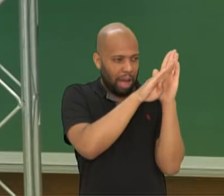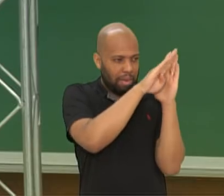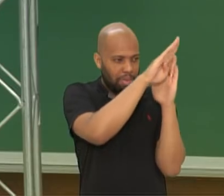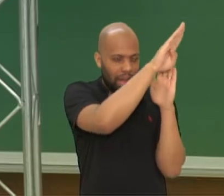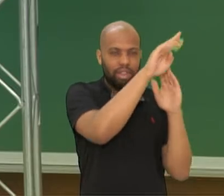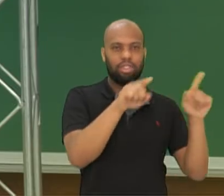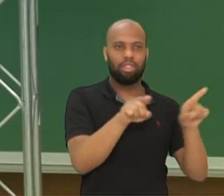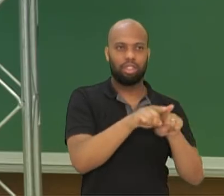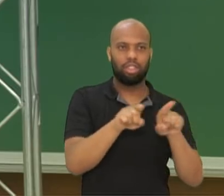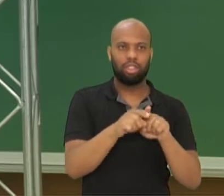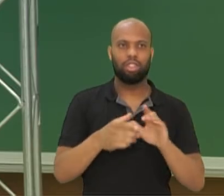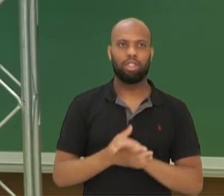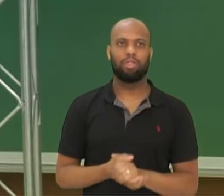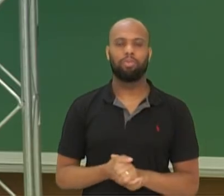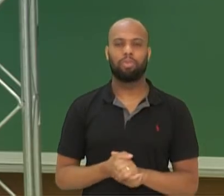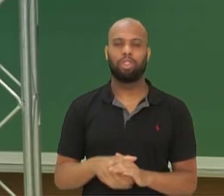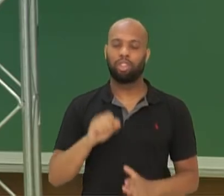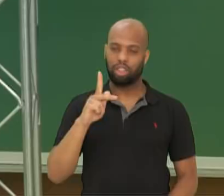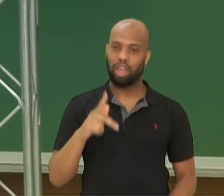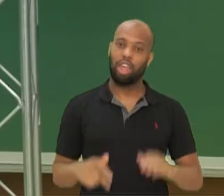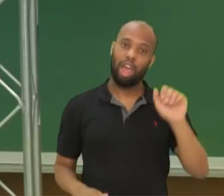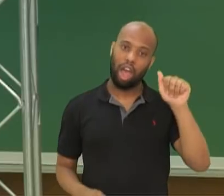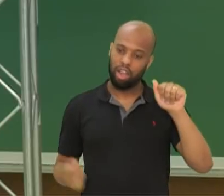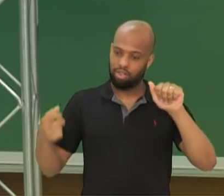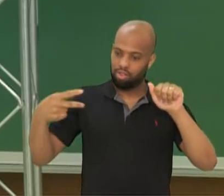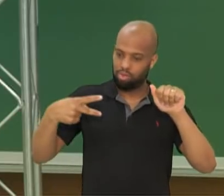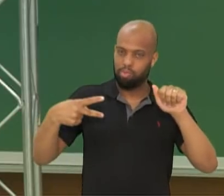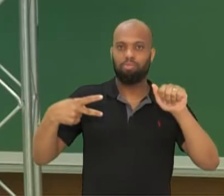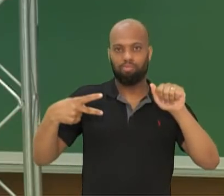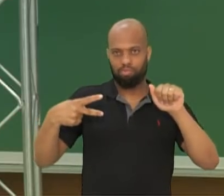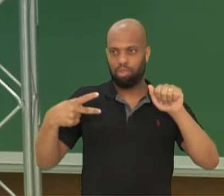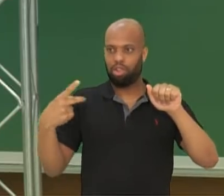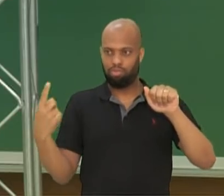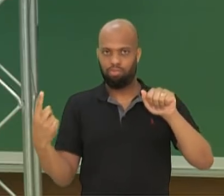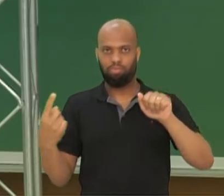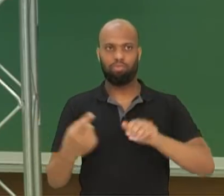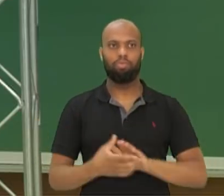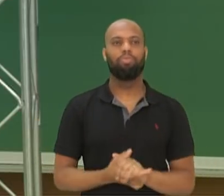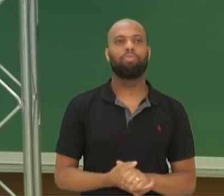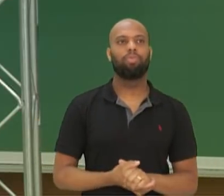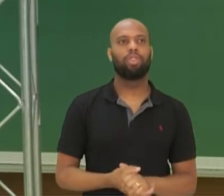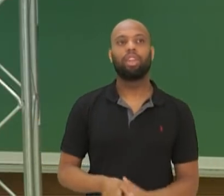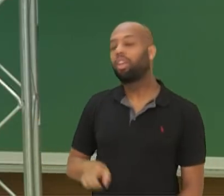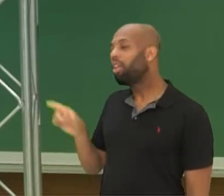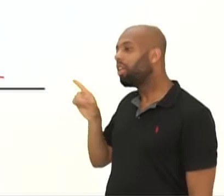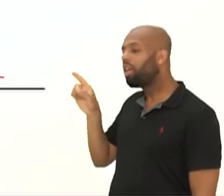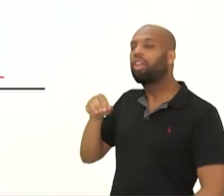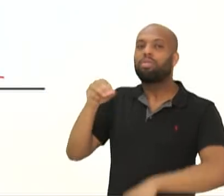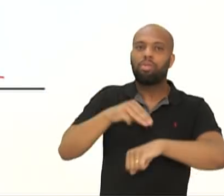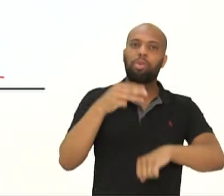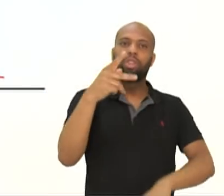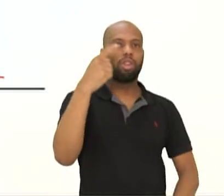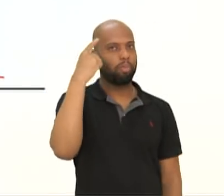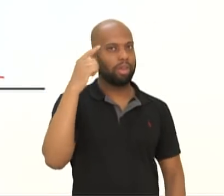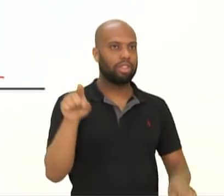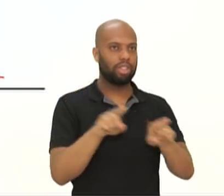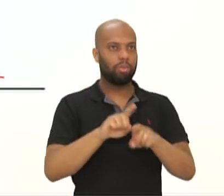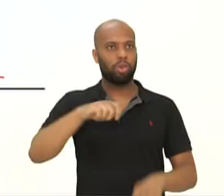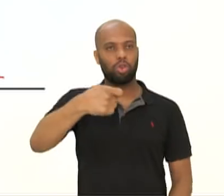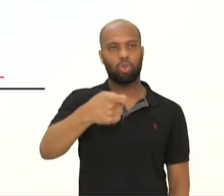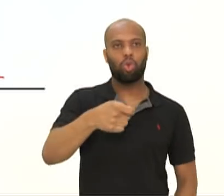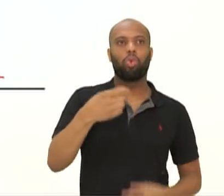função. Então, a é maior que 0, então a função é crescente. E esse aqui, uns minutinhos para você pensar a